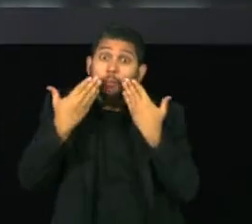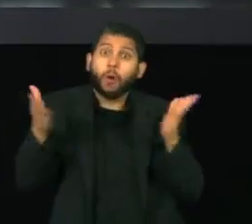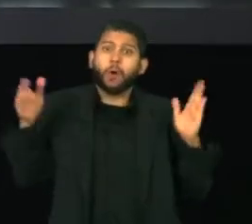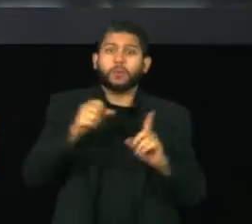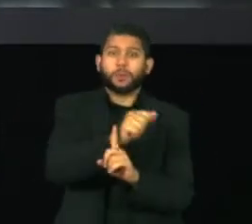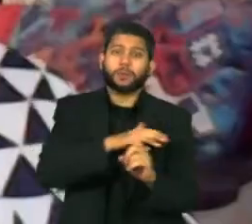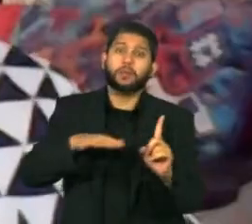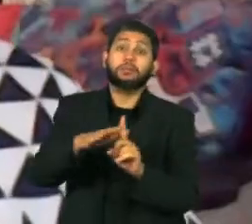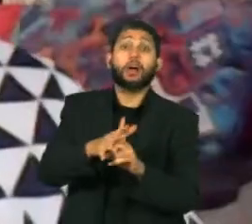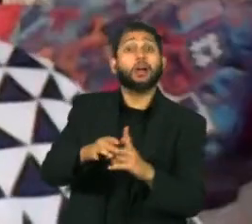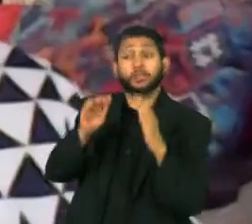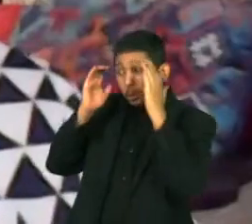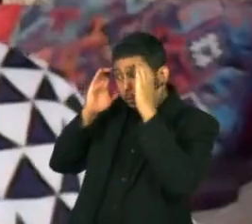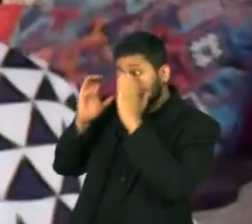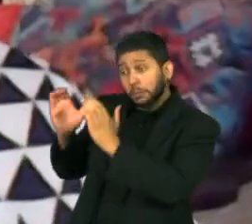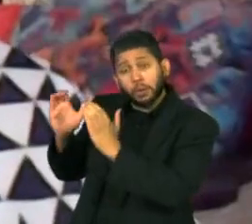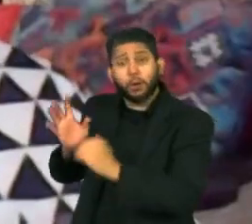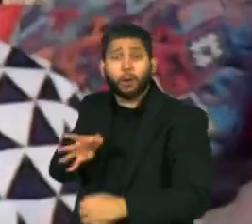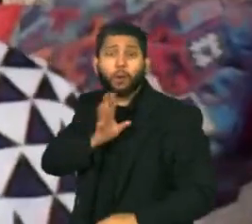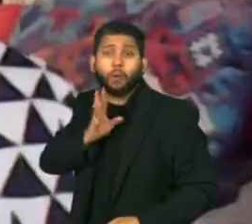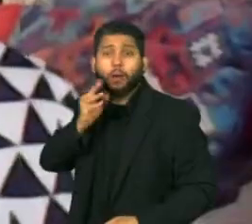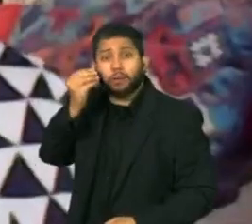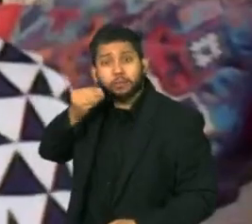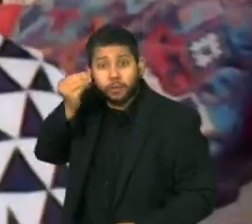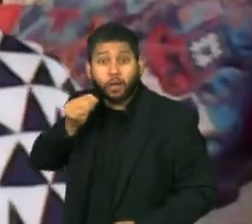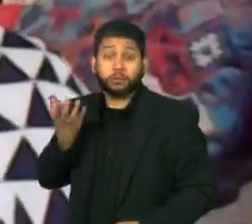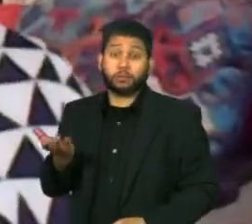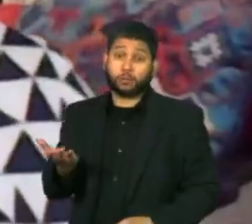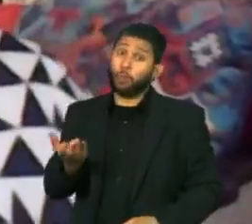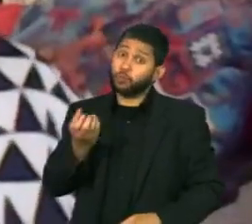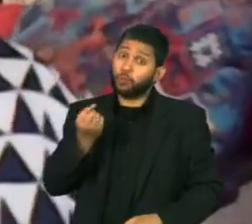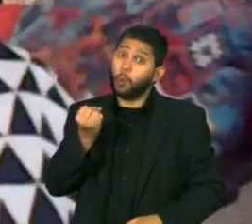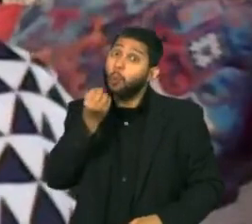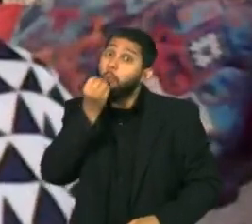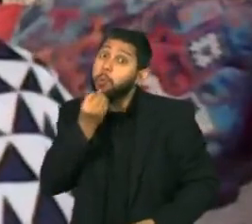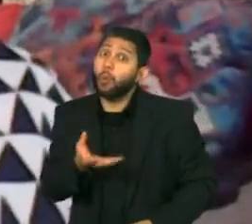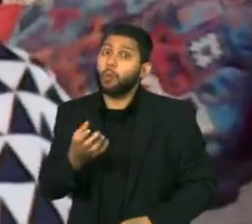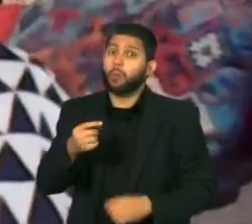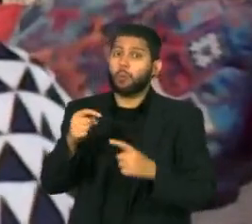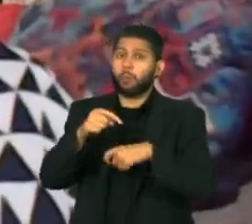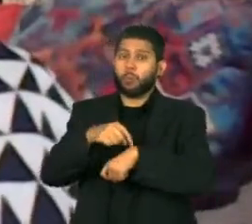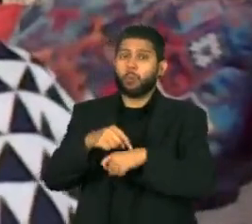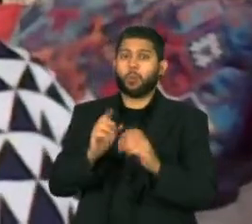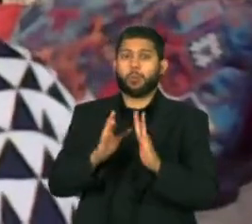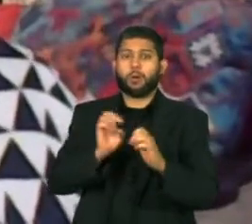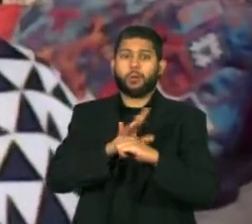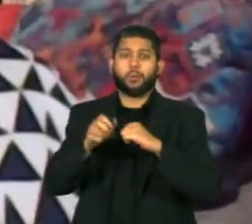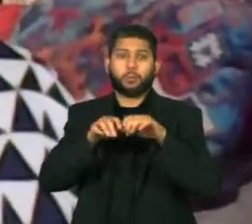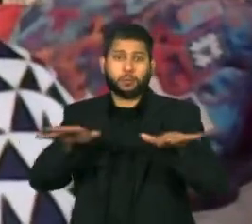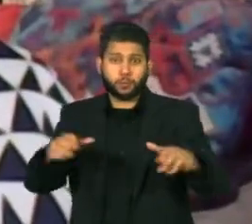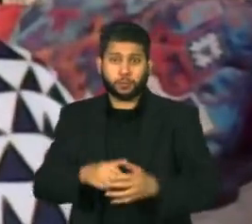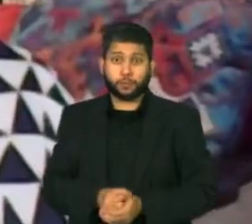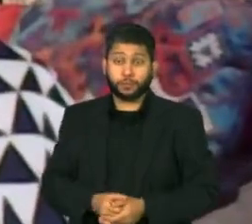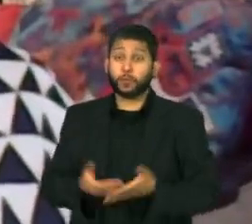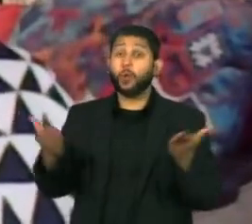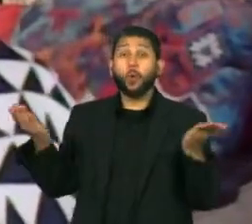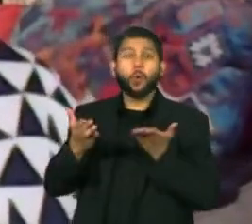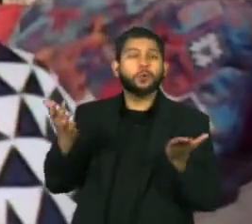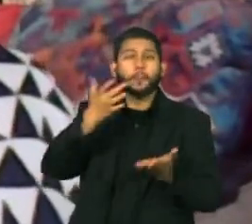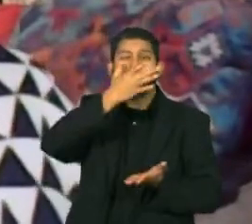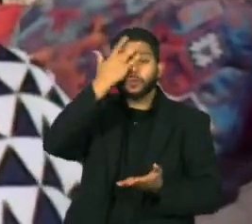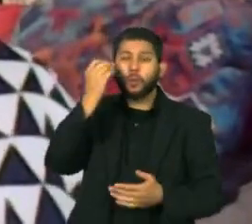muito reconhecida. Eu considero isso um dos produtos positivos da pandemia da Covid-19. Hoje, quando alguém